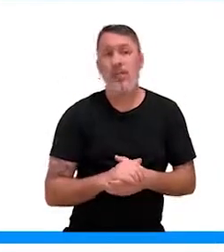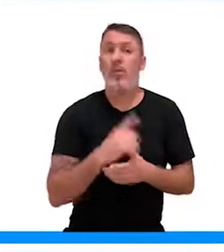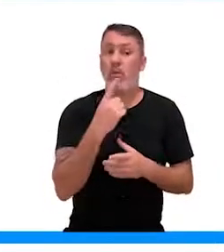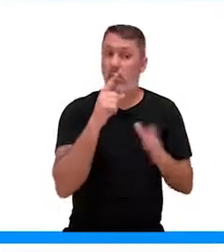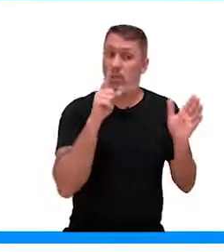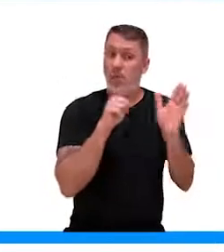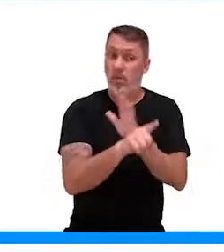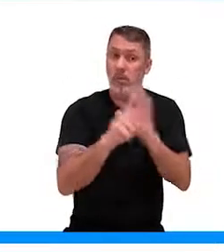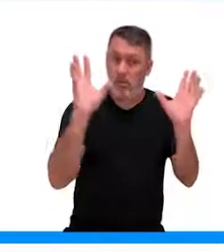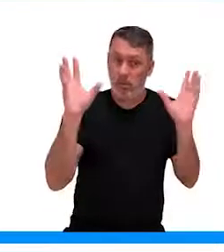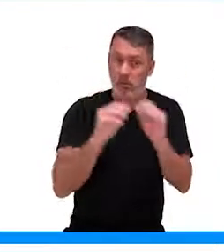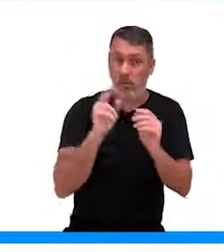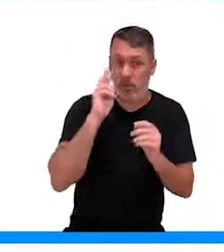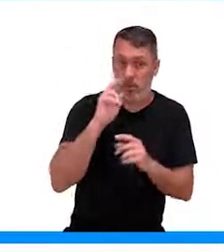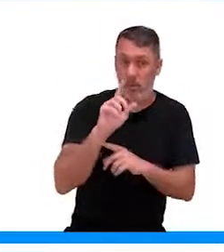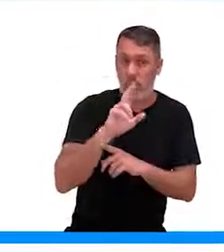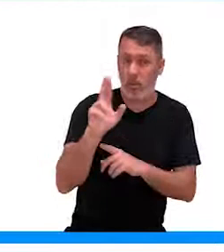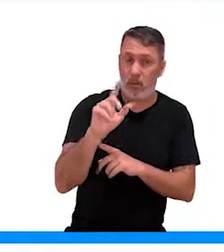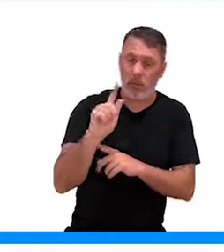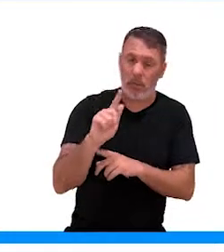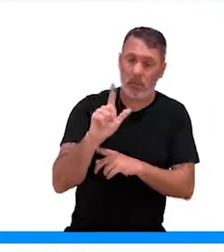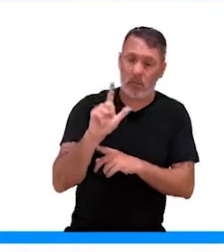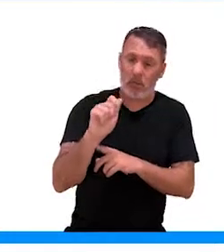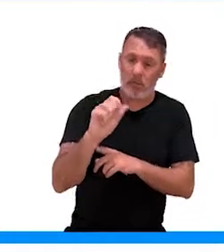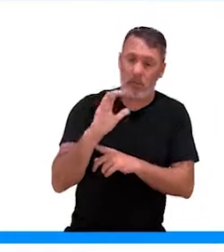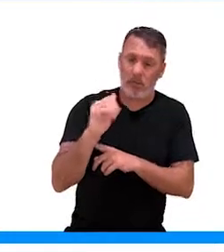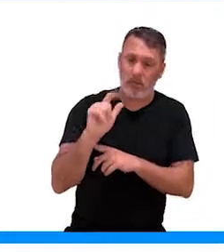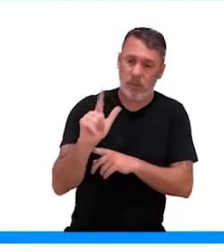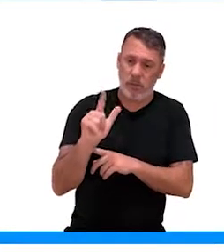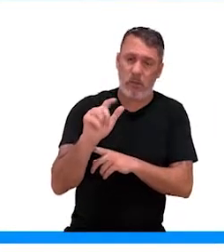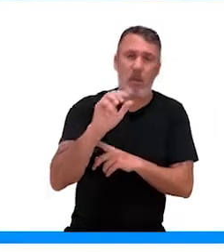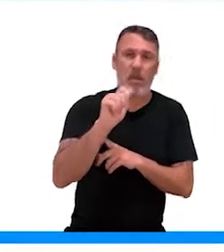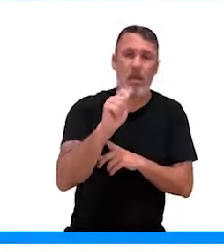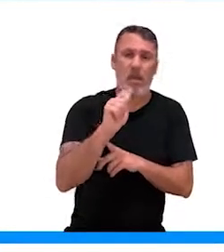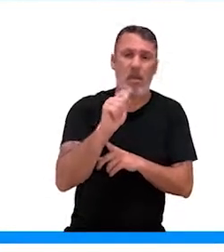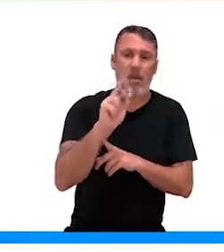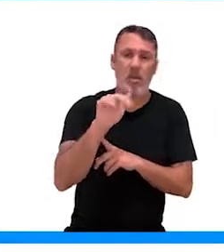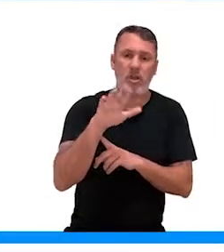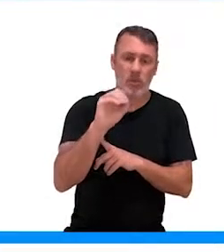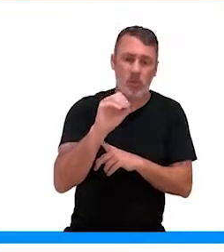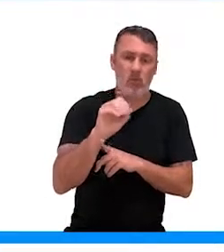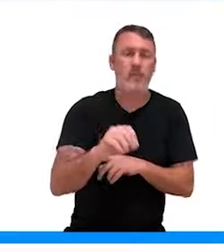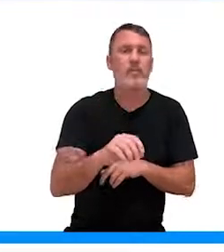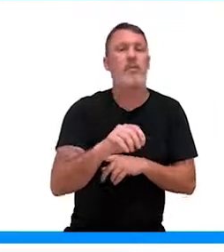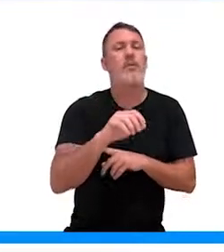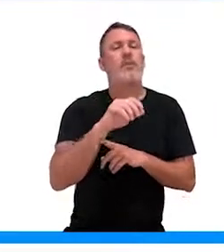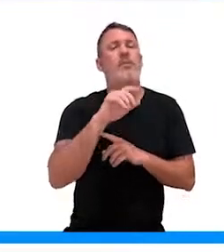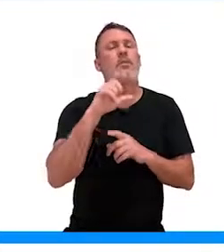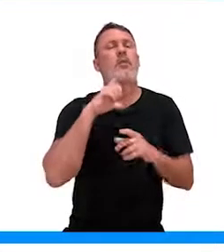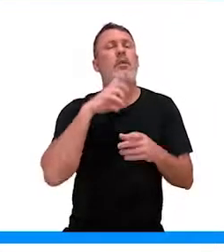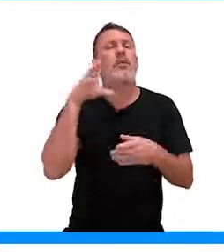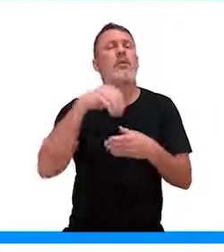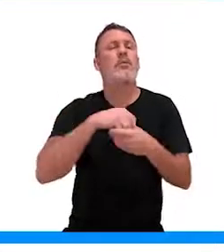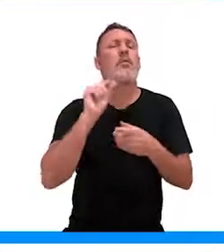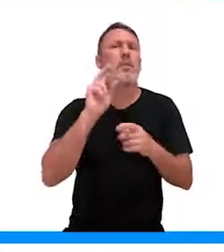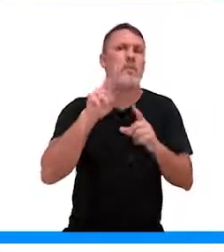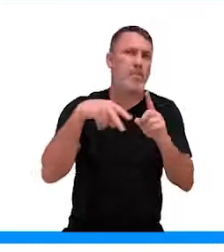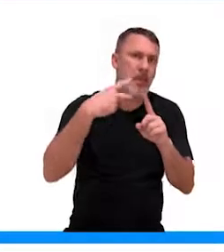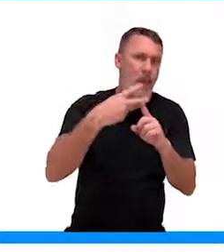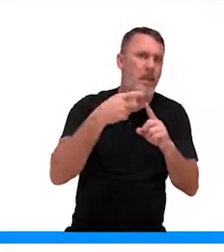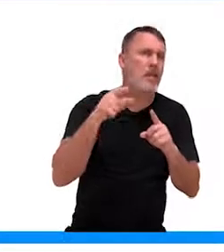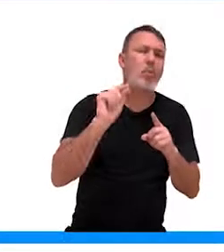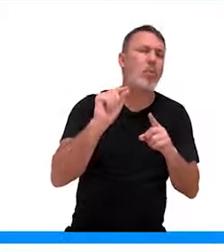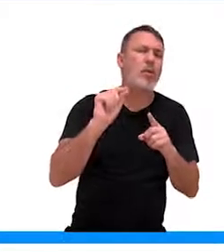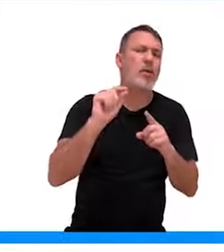professor, o glacial ártico e o glacial antártico, na verdade, eles são mares ou